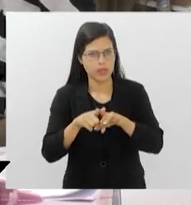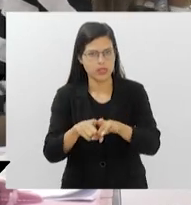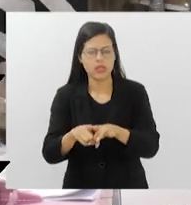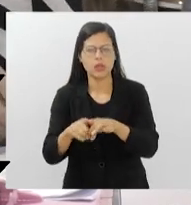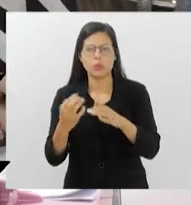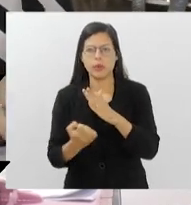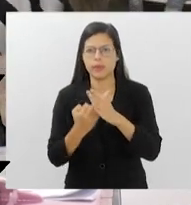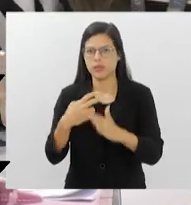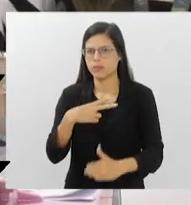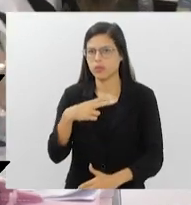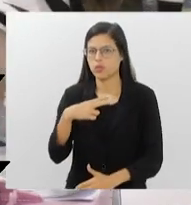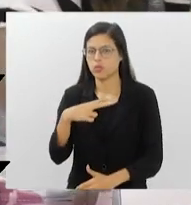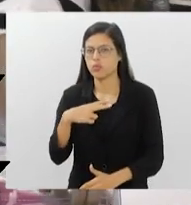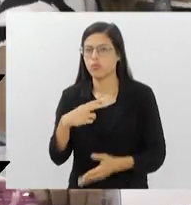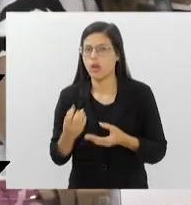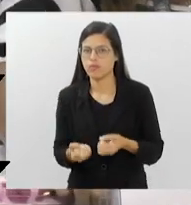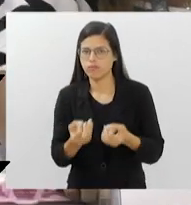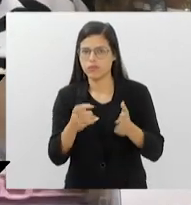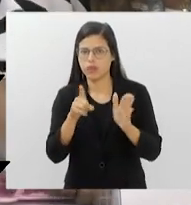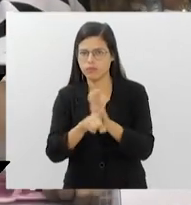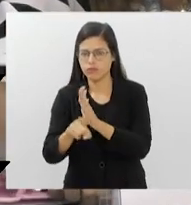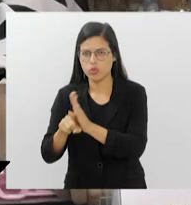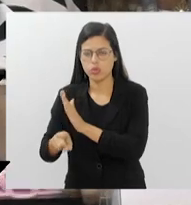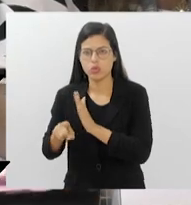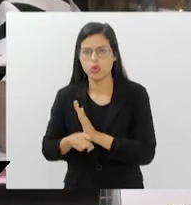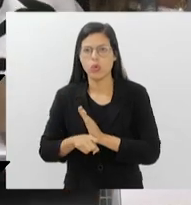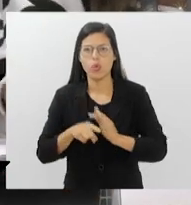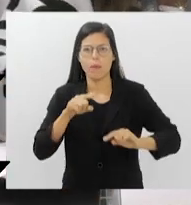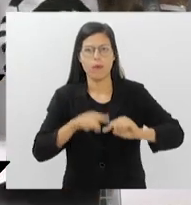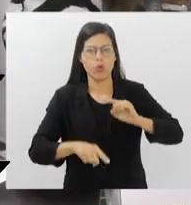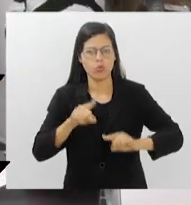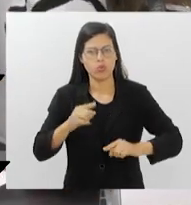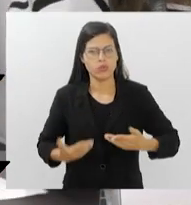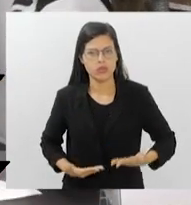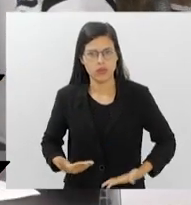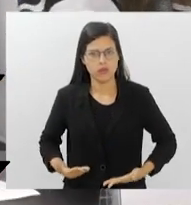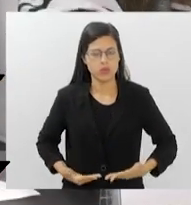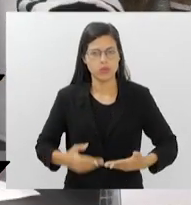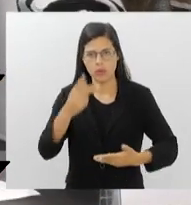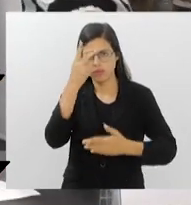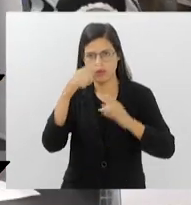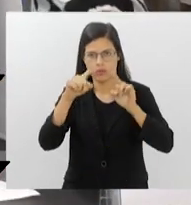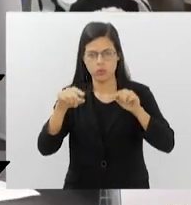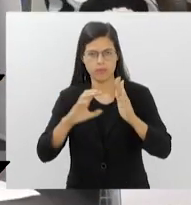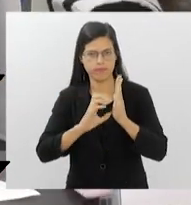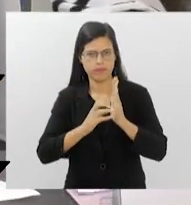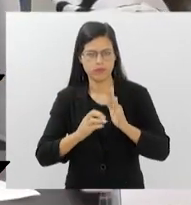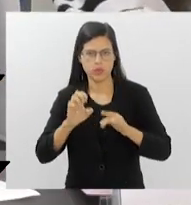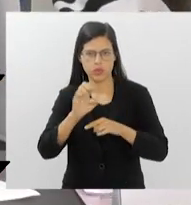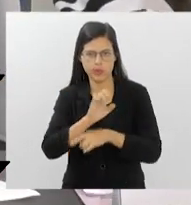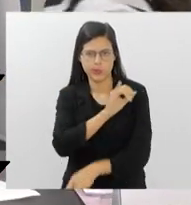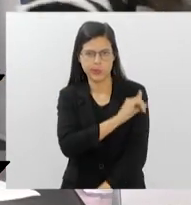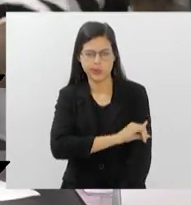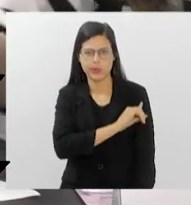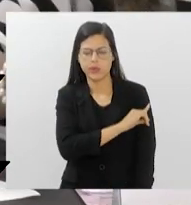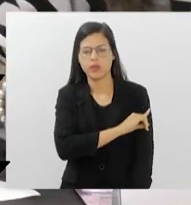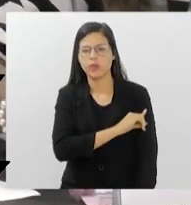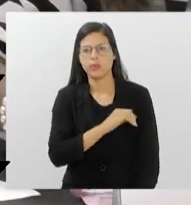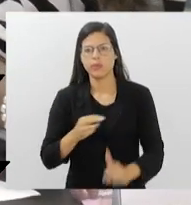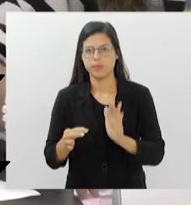oferecer descontos na aquisição de produtos ou serviços para os servidores públicos do Estado do Rio de Janeiro o